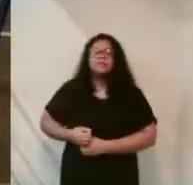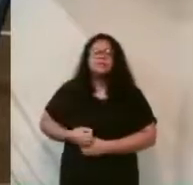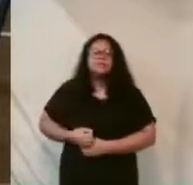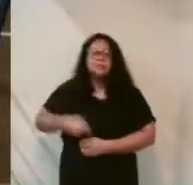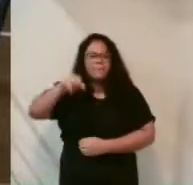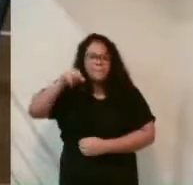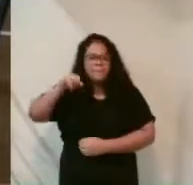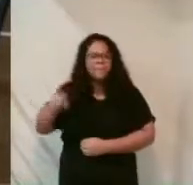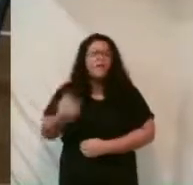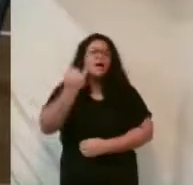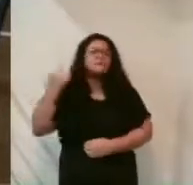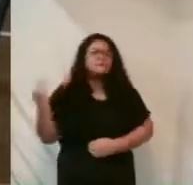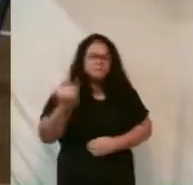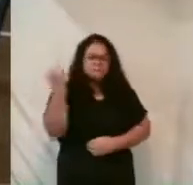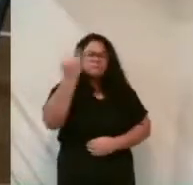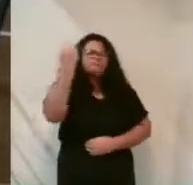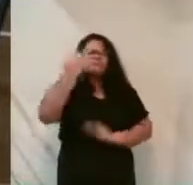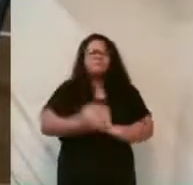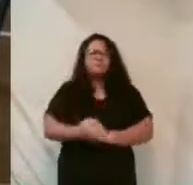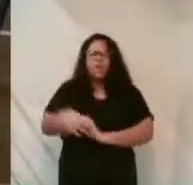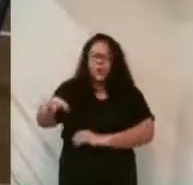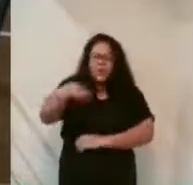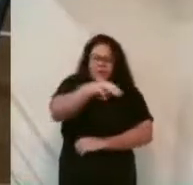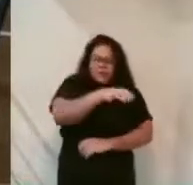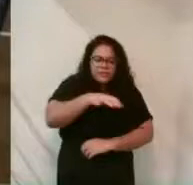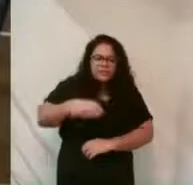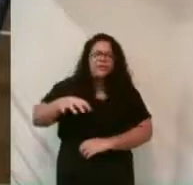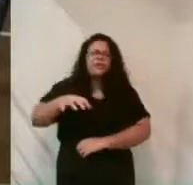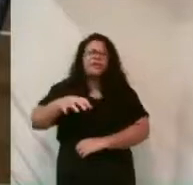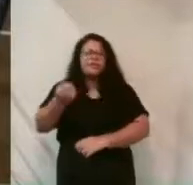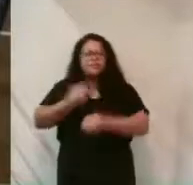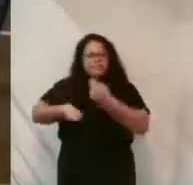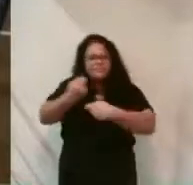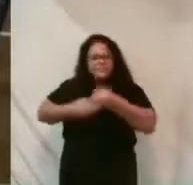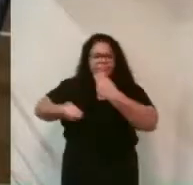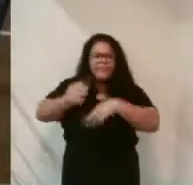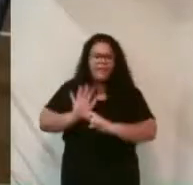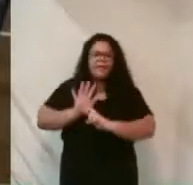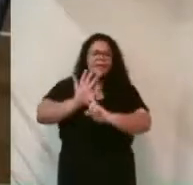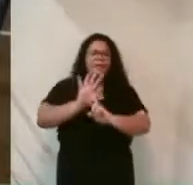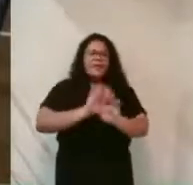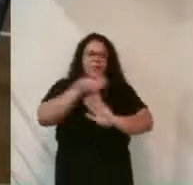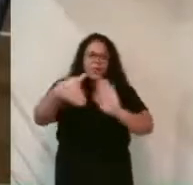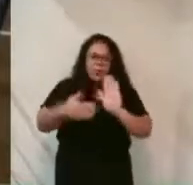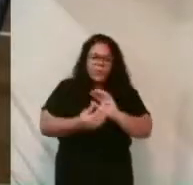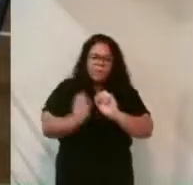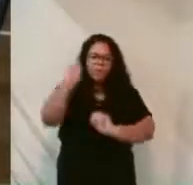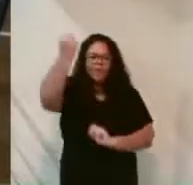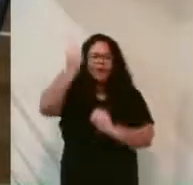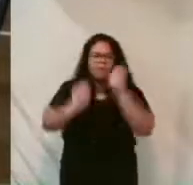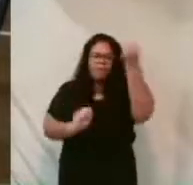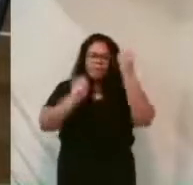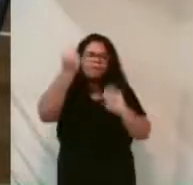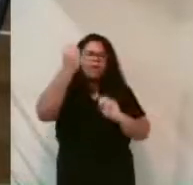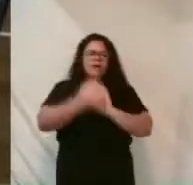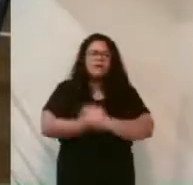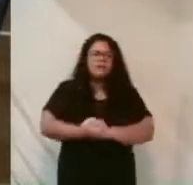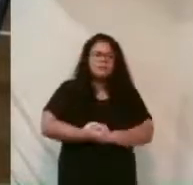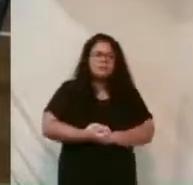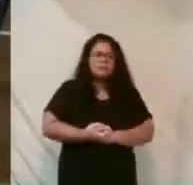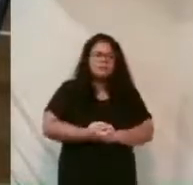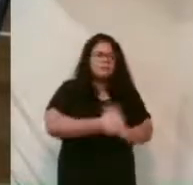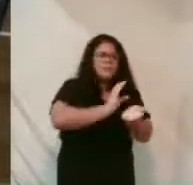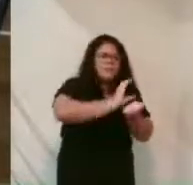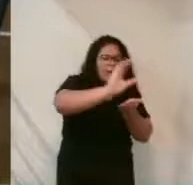entidades gestoras, que são representativas, né, desses fabricantes, distribuidores e comerciantes, se eles sabem onde